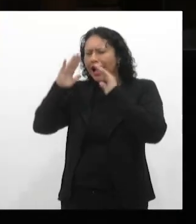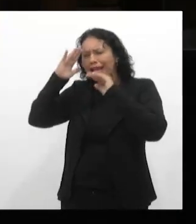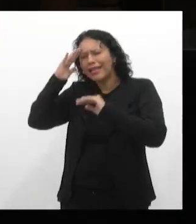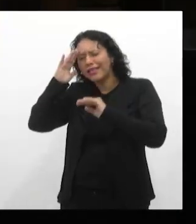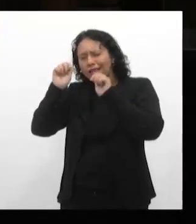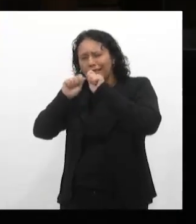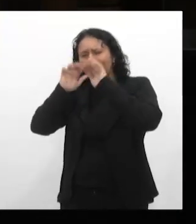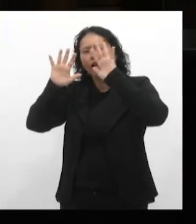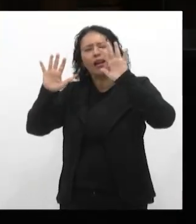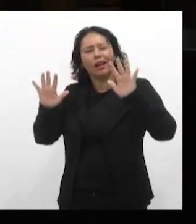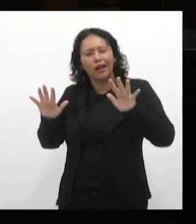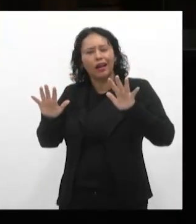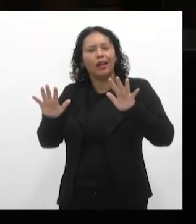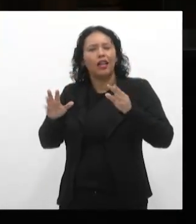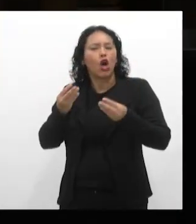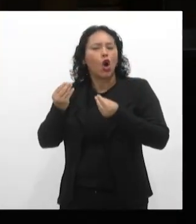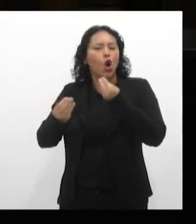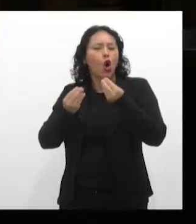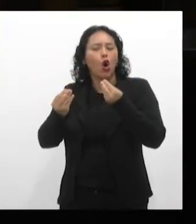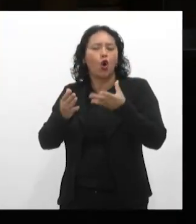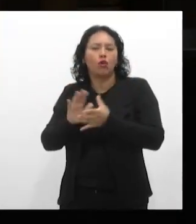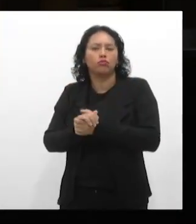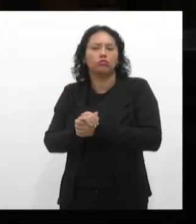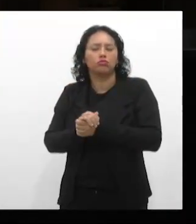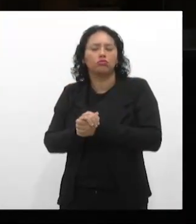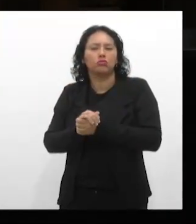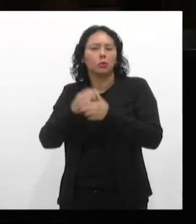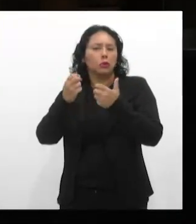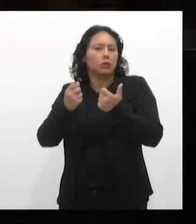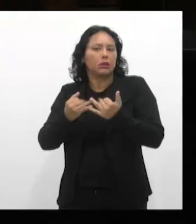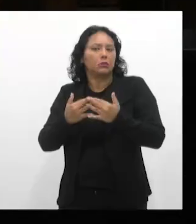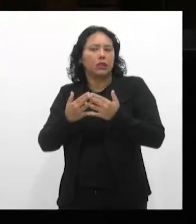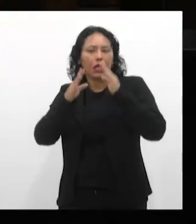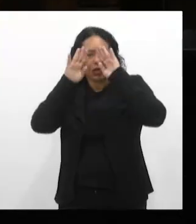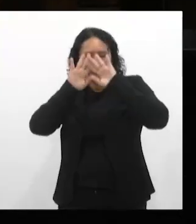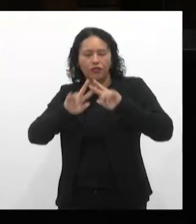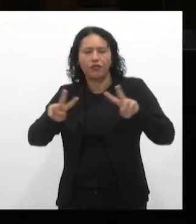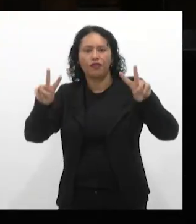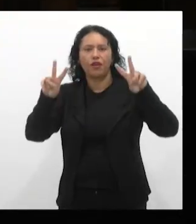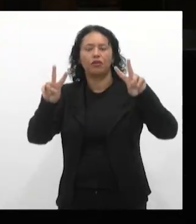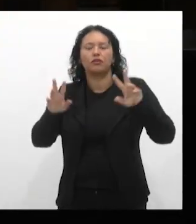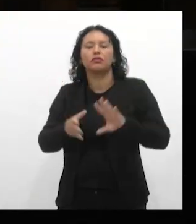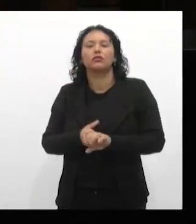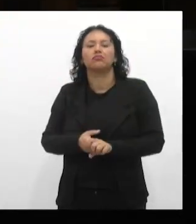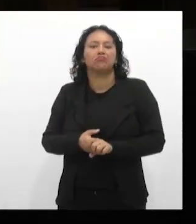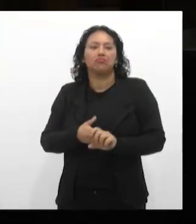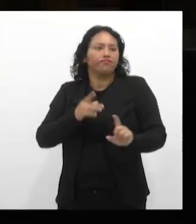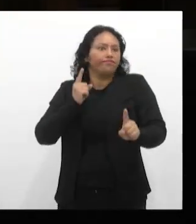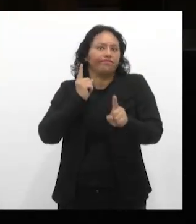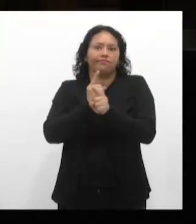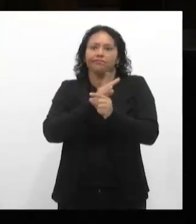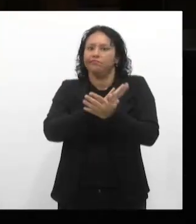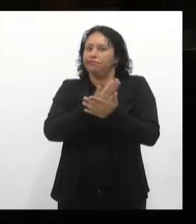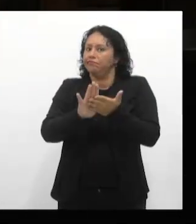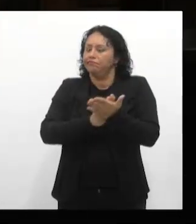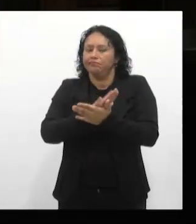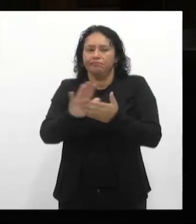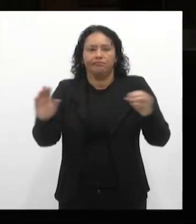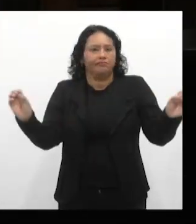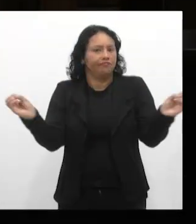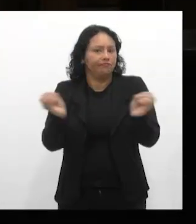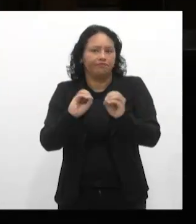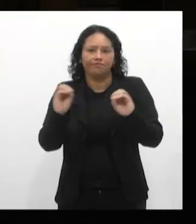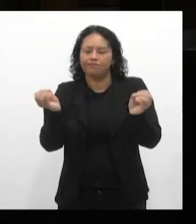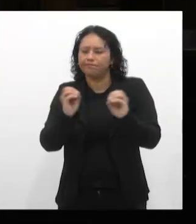na exposição do meu painel. E, francamente, não os encontrei, né?